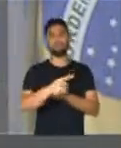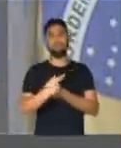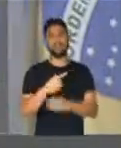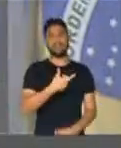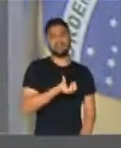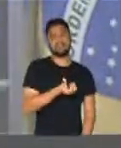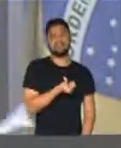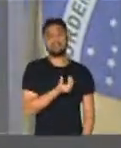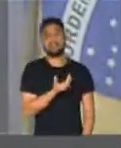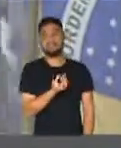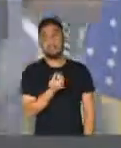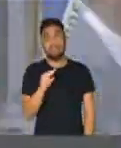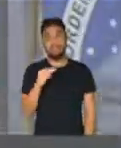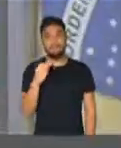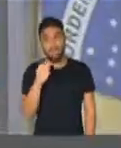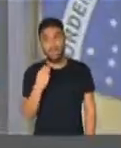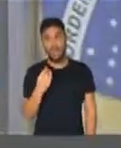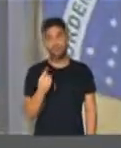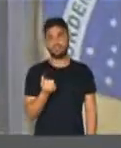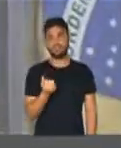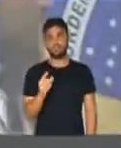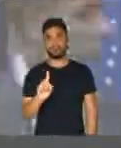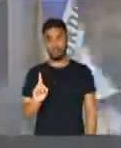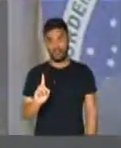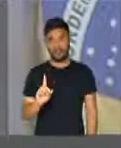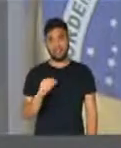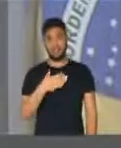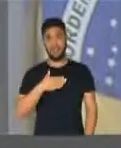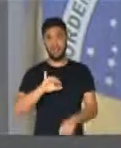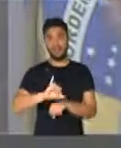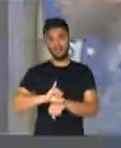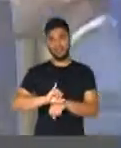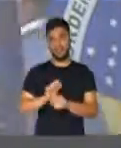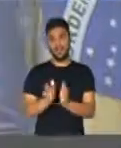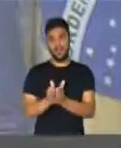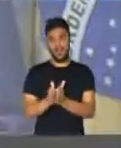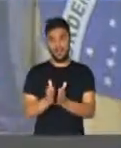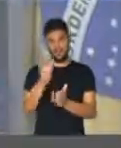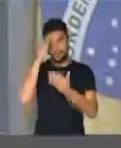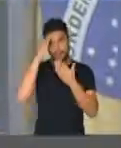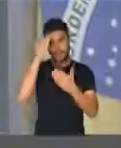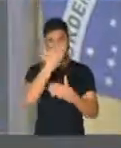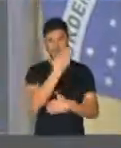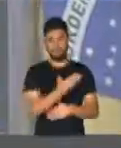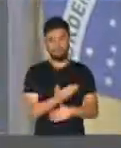crédito de US$ 60 milhões para a minha capital Palmas. Muito obrigado, senhora presidente.